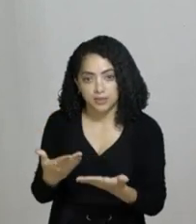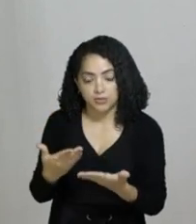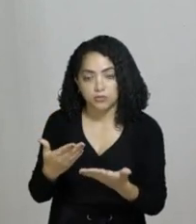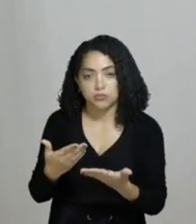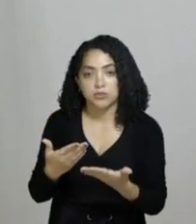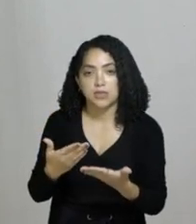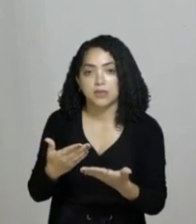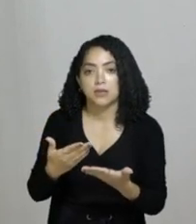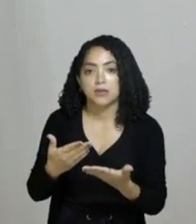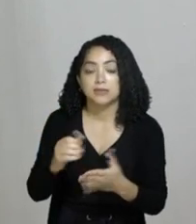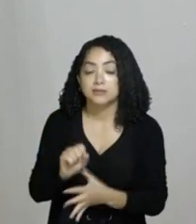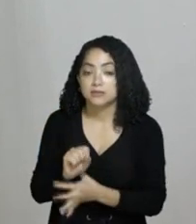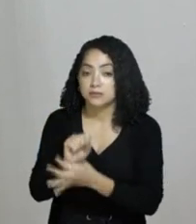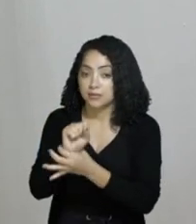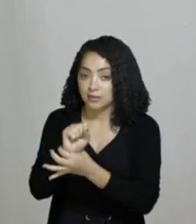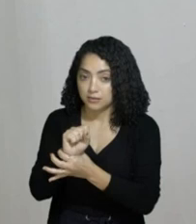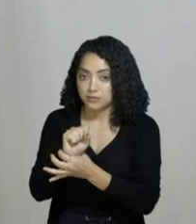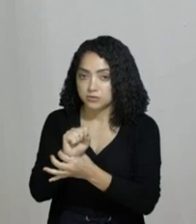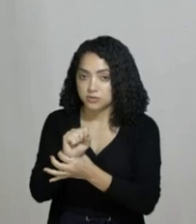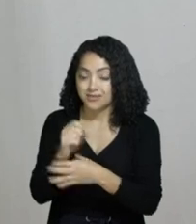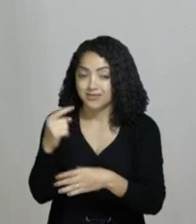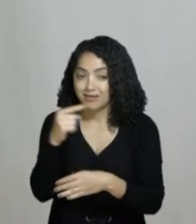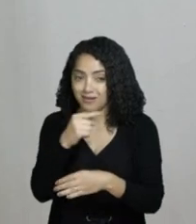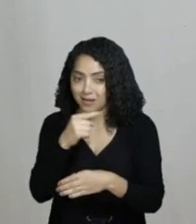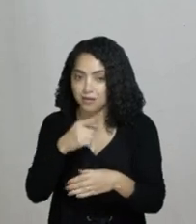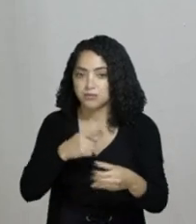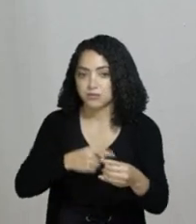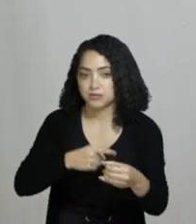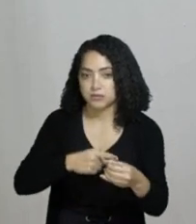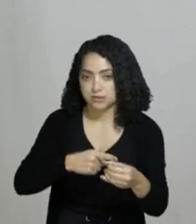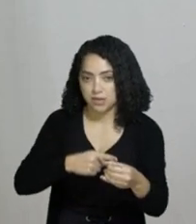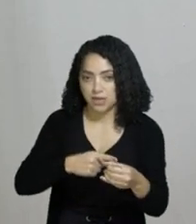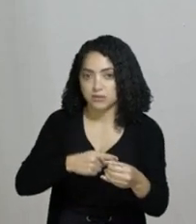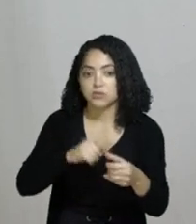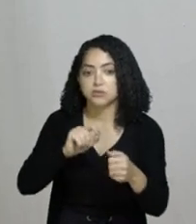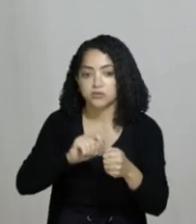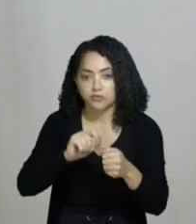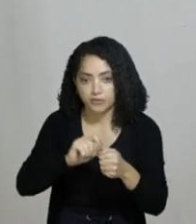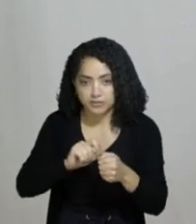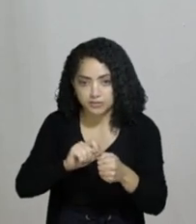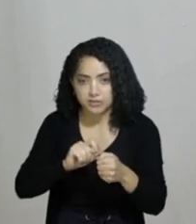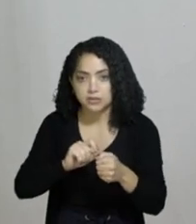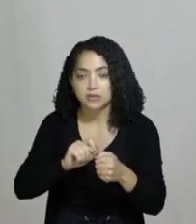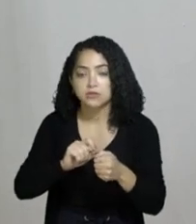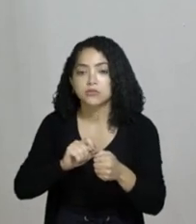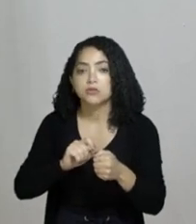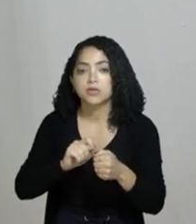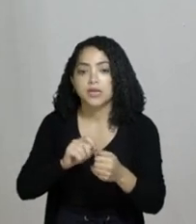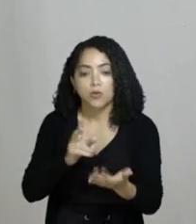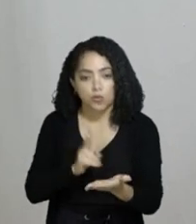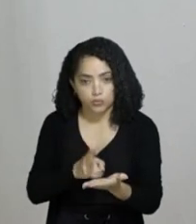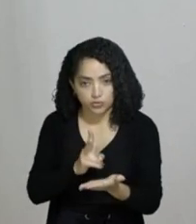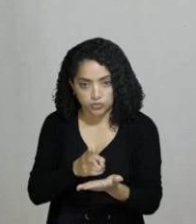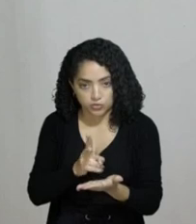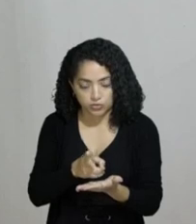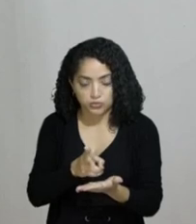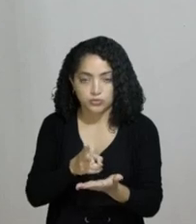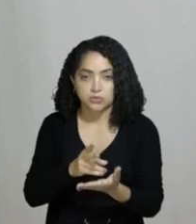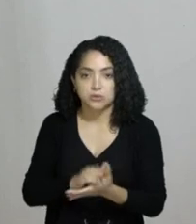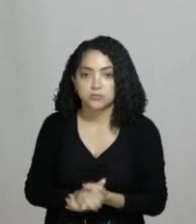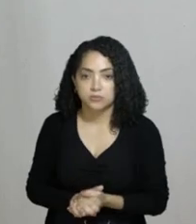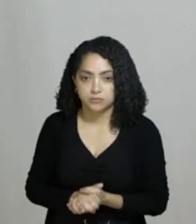de garantir que em Garopaba fosse implementada está sendo implementado em execução o programa tarifa zero